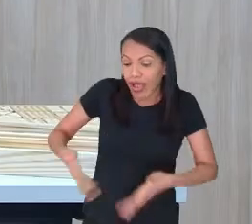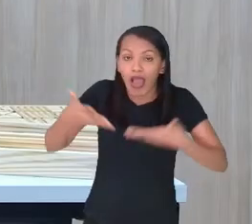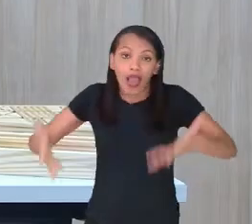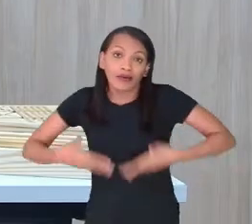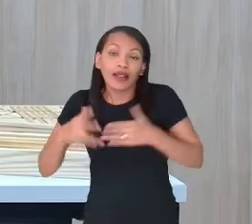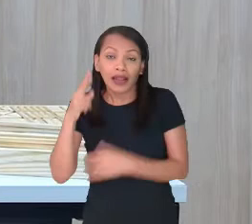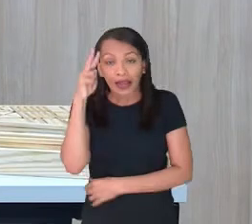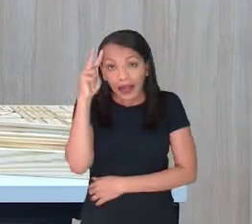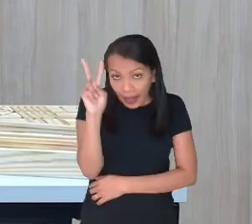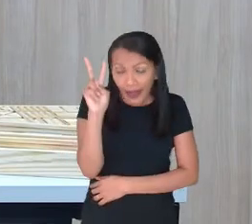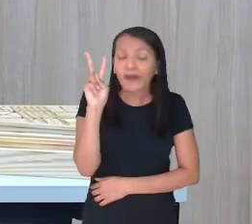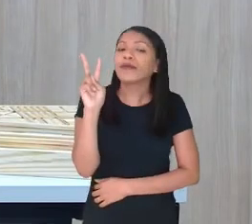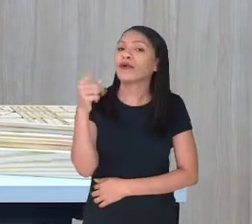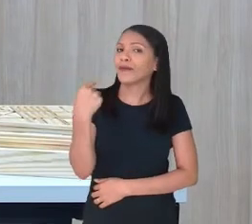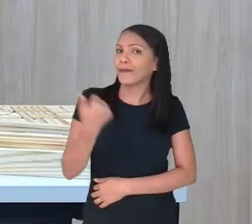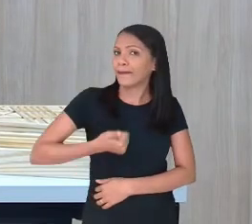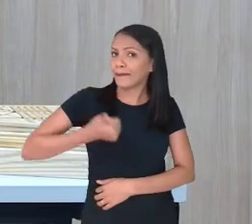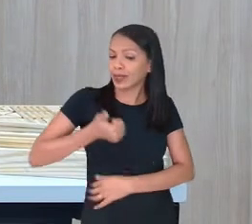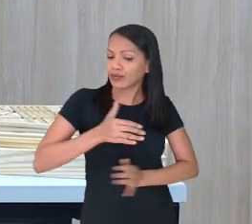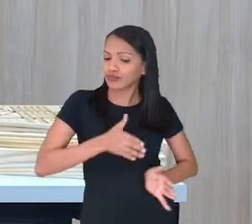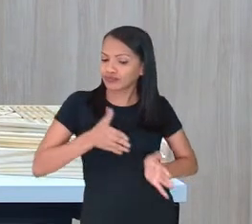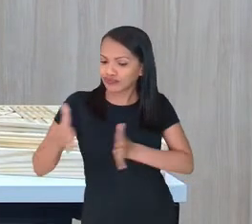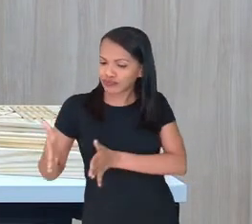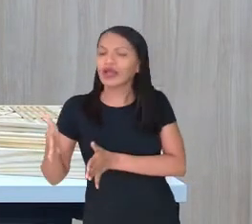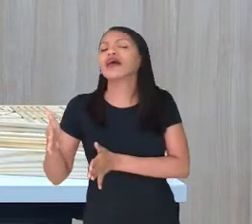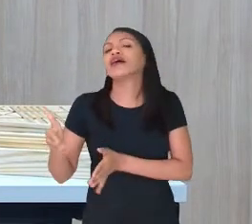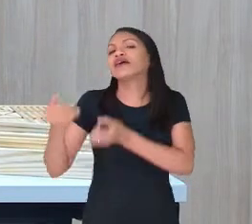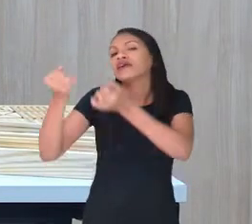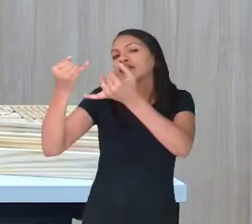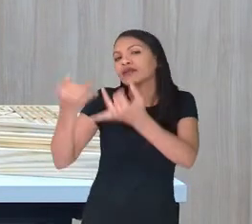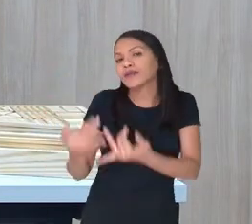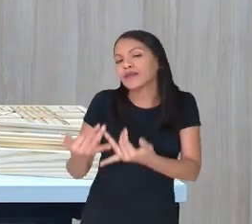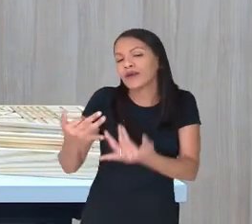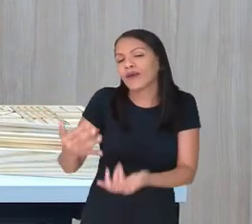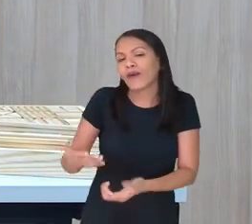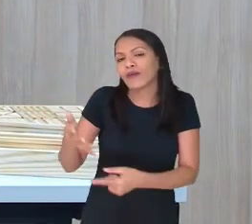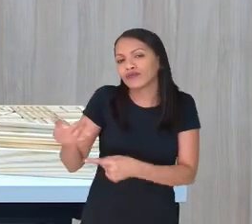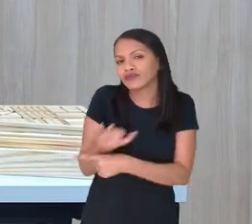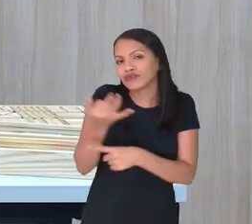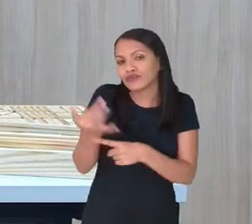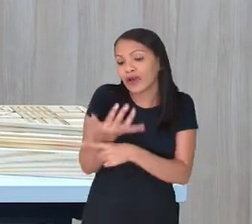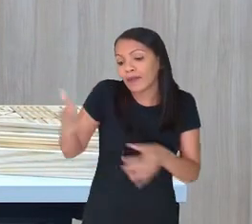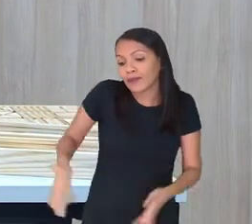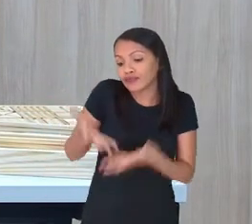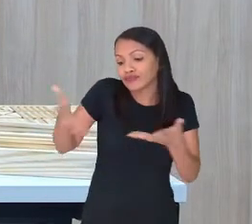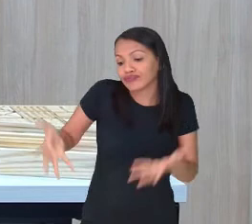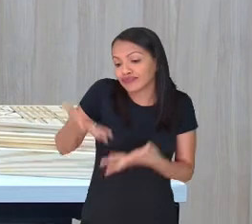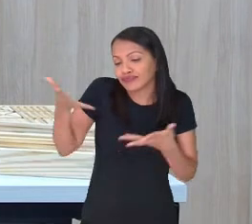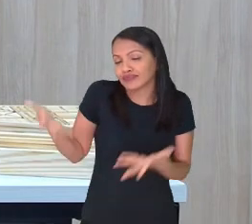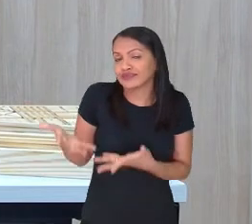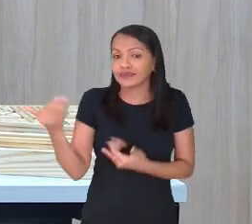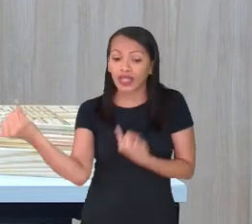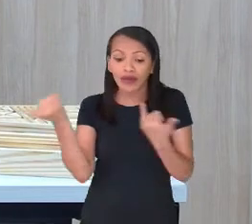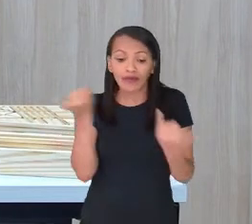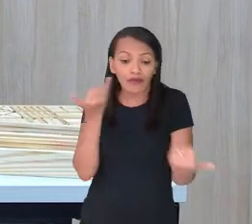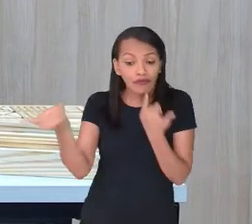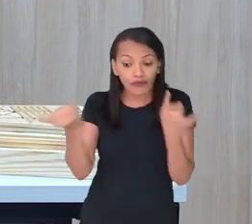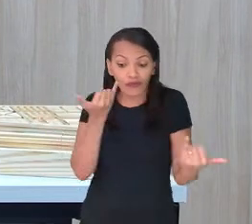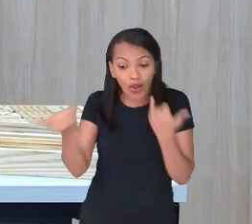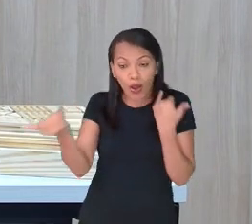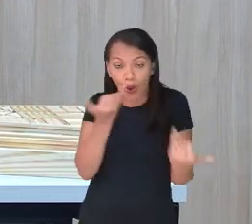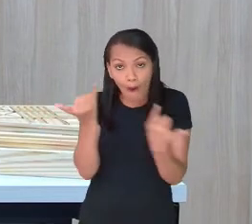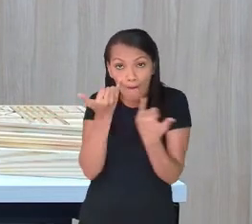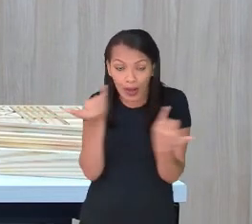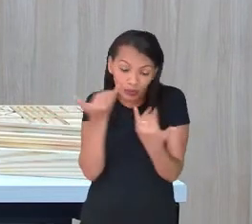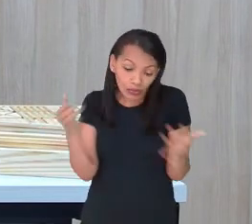lembra lá no nosso primeiro momento, onde a gente falou desse estímulo, que essas informações chegam e elas